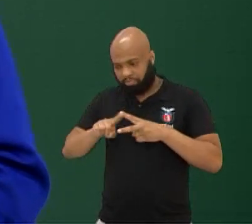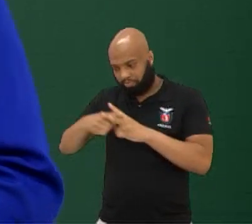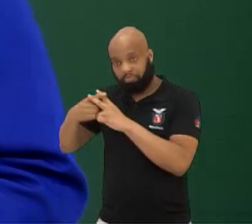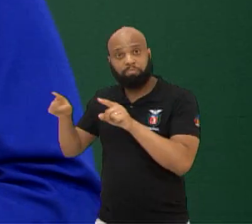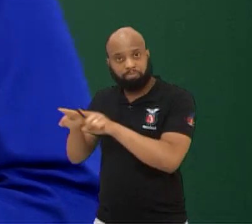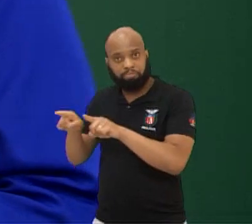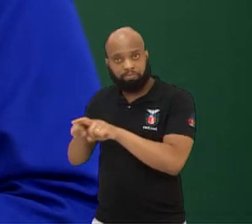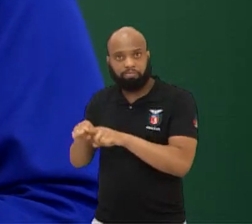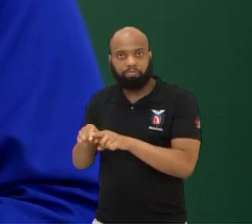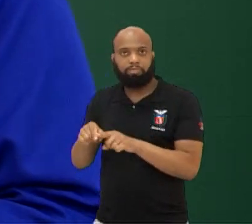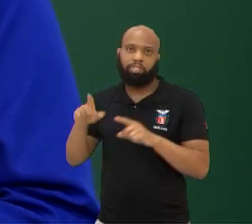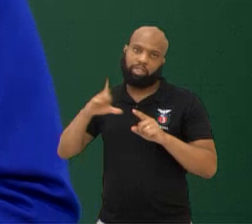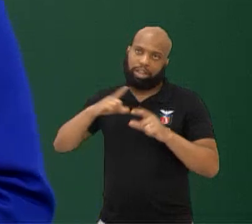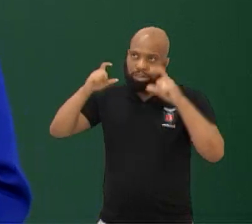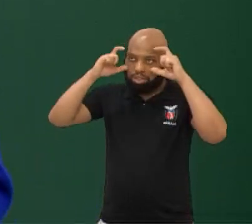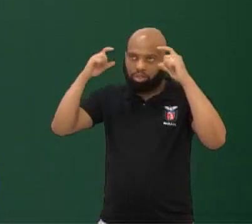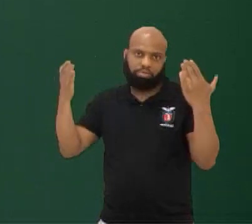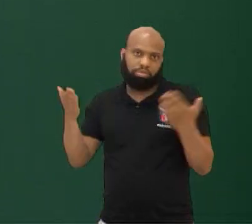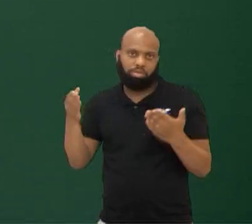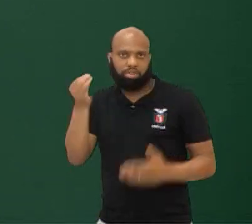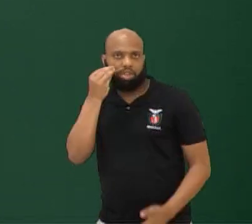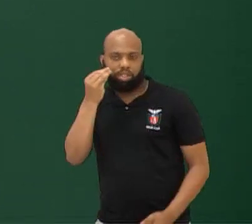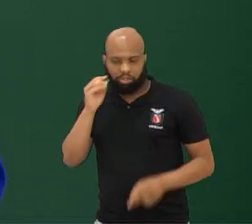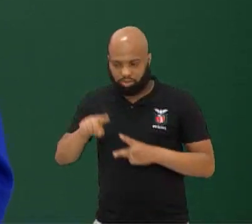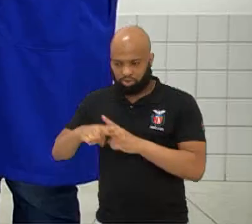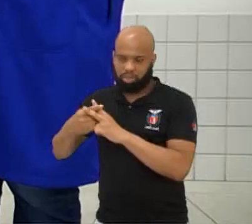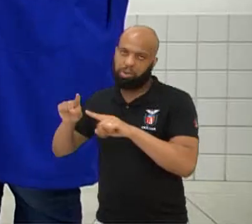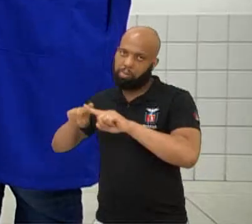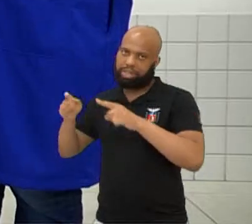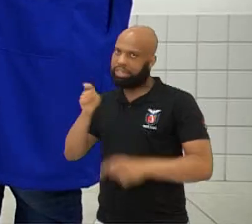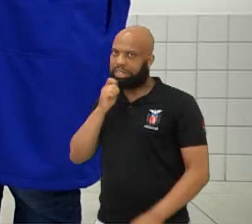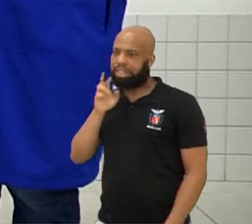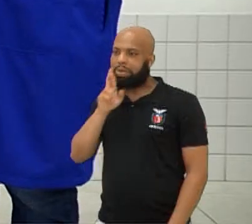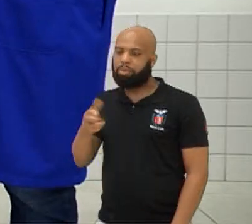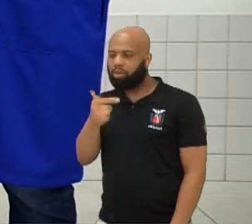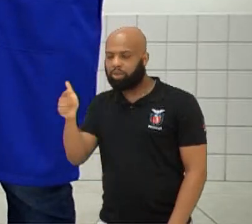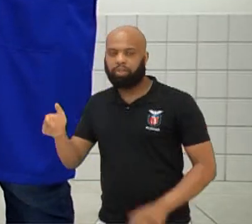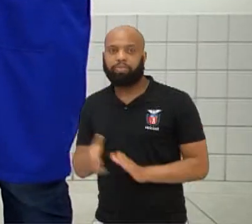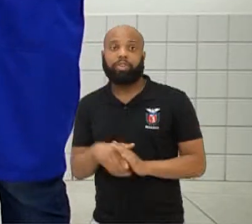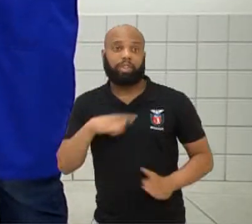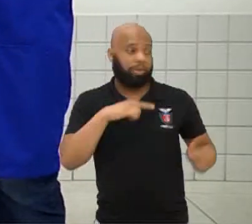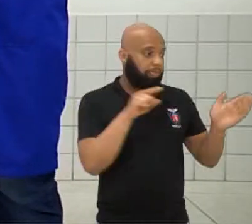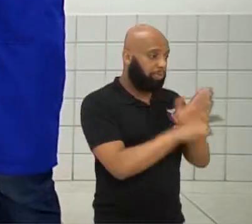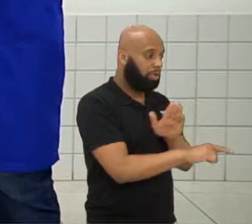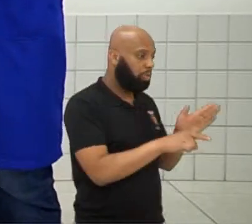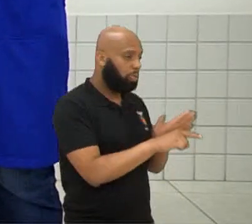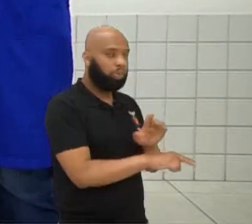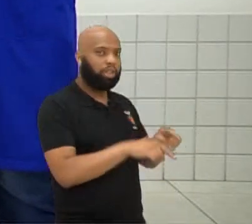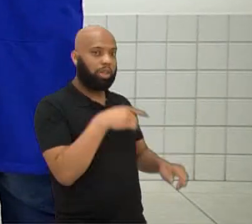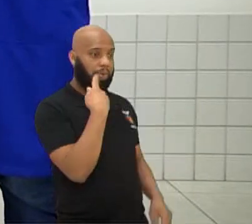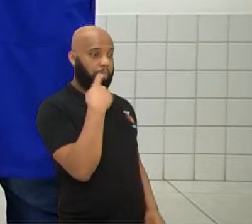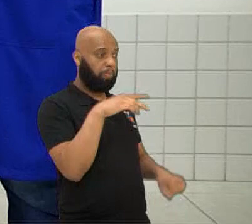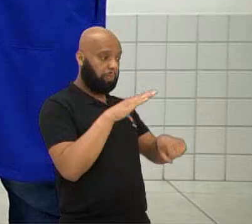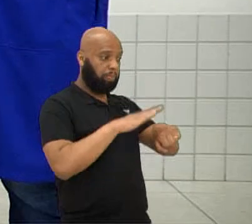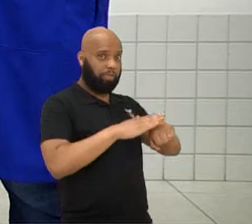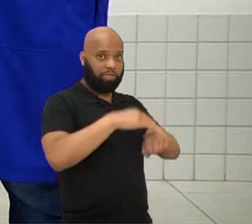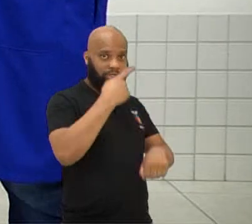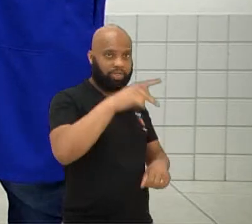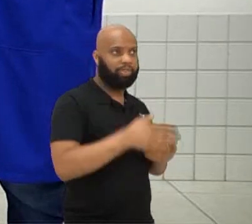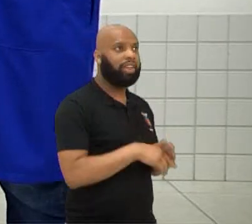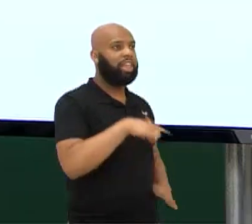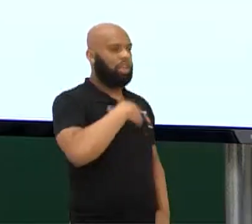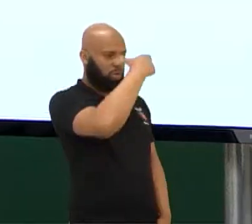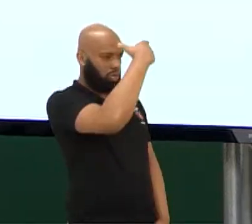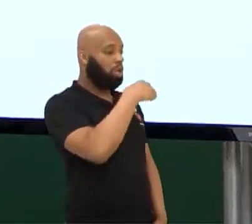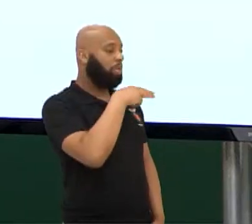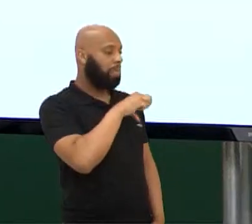bem complexo ainda essa questão. Ó, professor Jorge, uma pergunta que chegou aqui que é para o senhor. Ó. Olá, sou Maria Eduarda